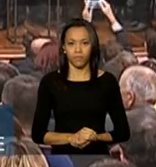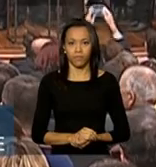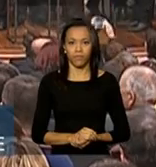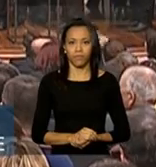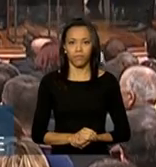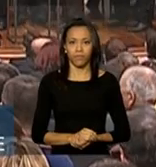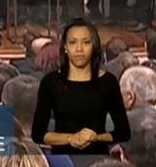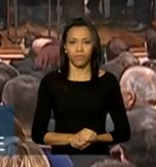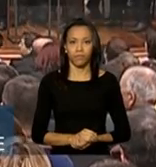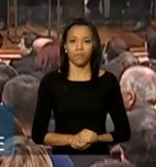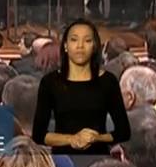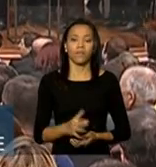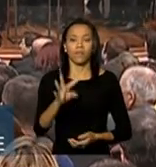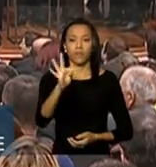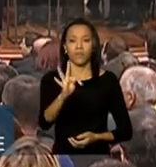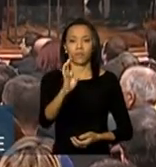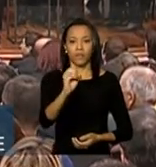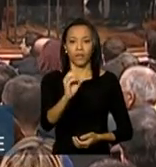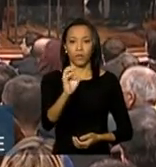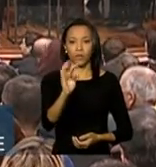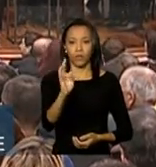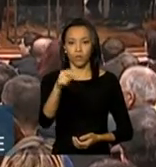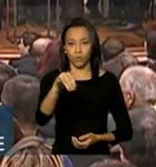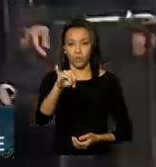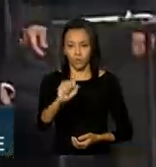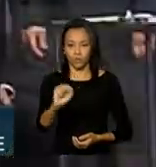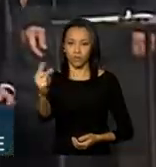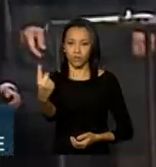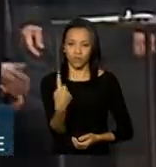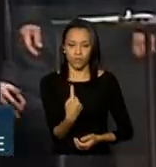Teotônia Renato Ayrton Altman.